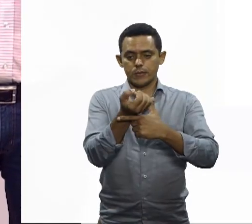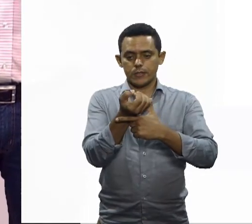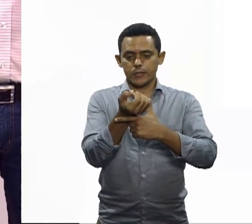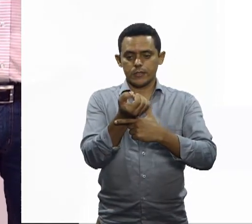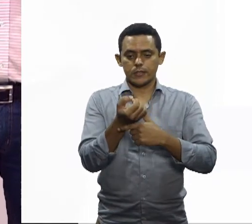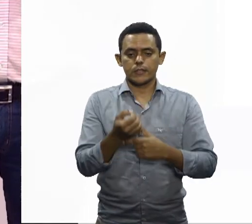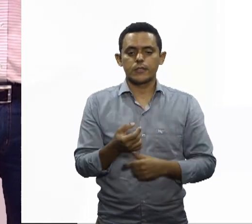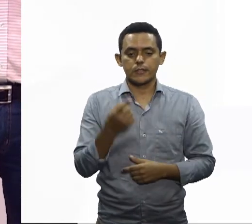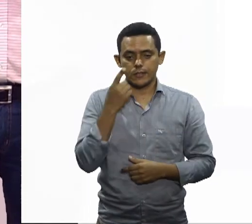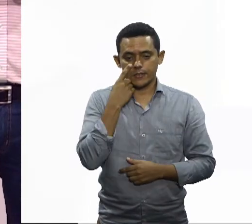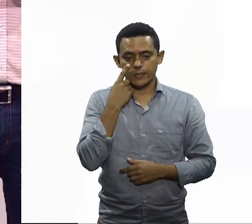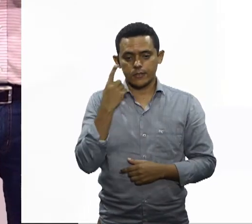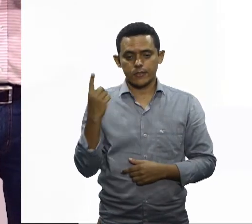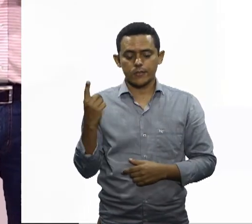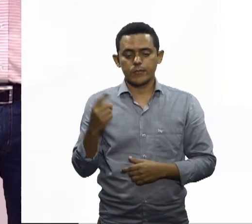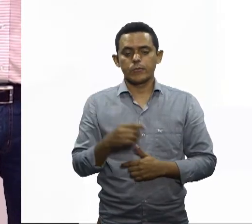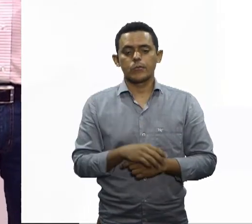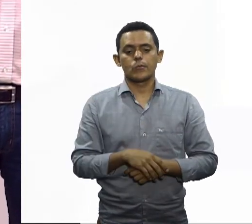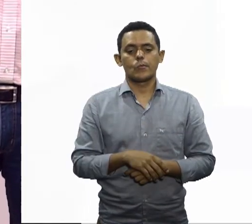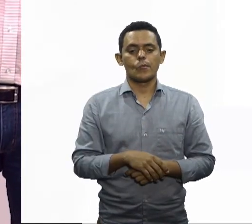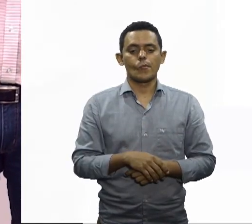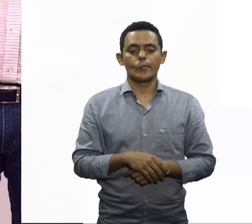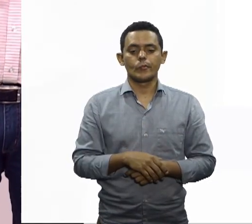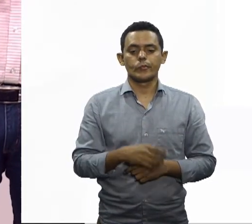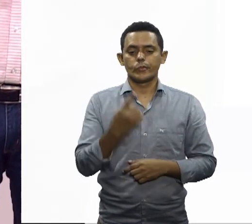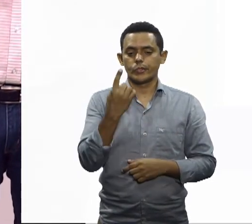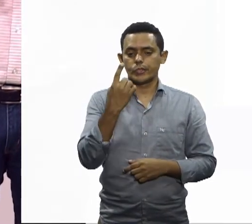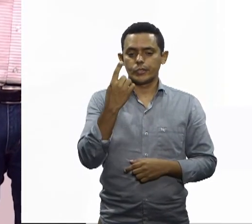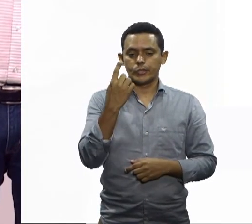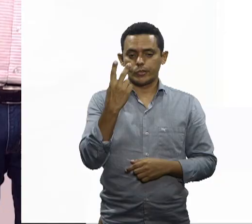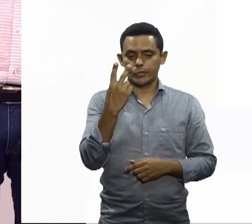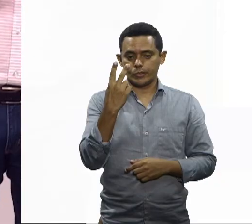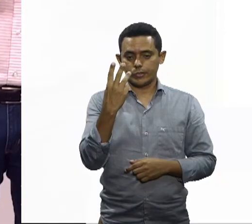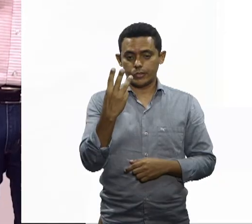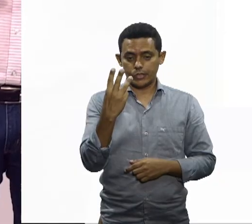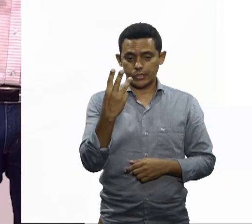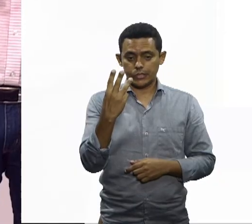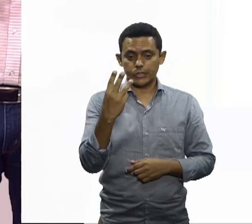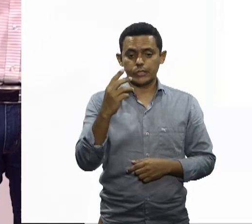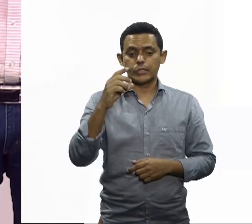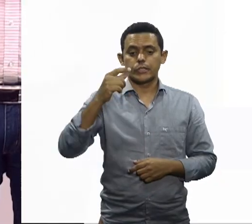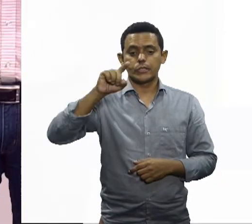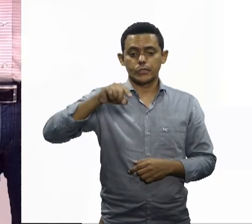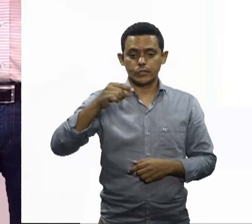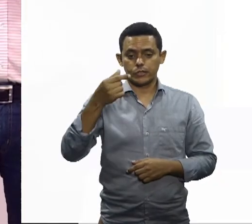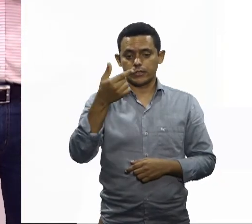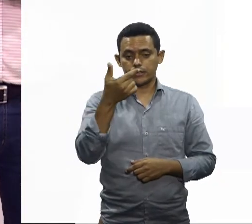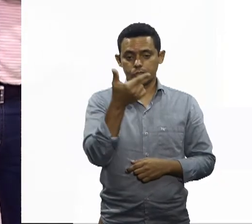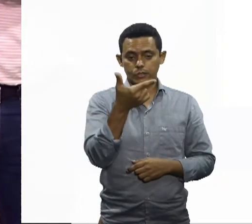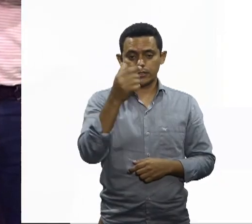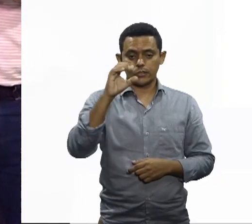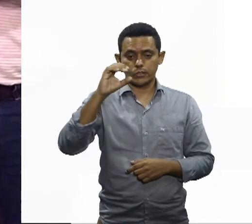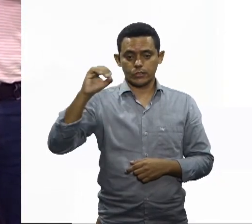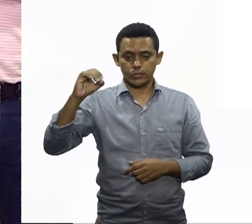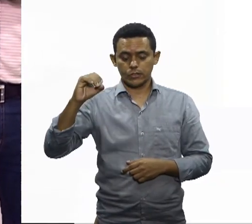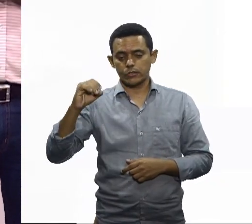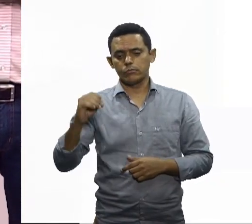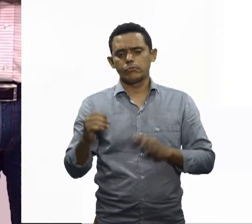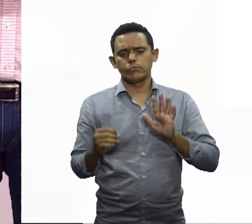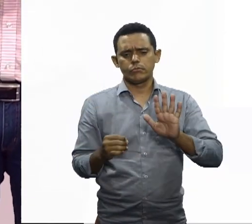de 123.200 centímetros, agora sim eu posso dividir por 60 centímetros. De onde surgiu esse 60